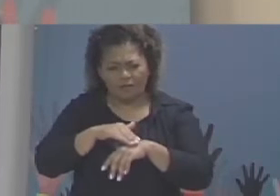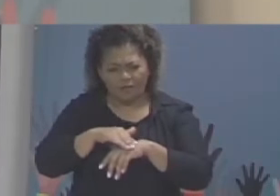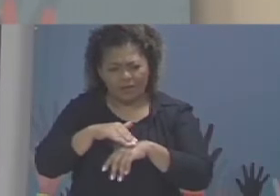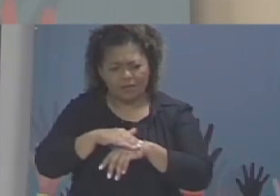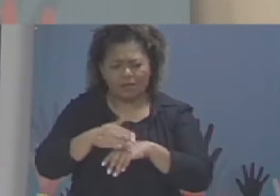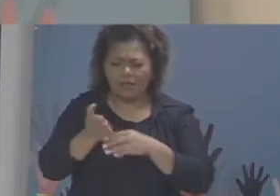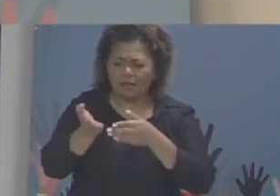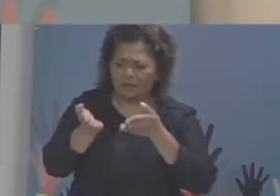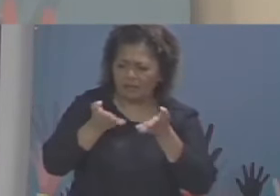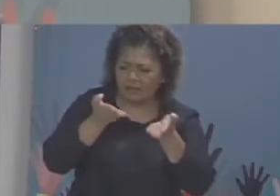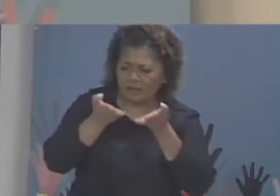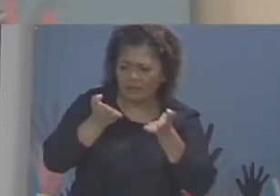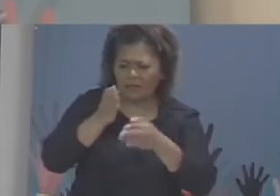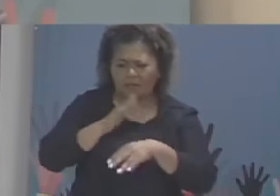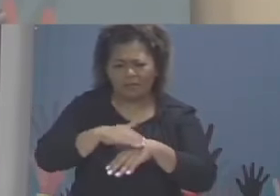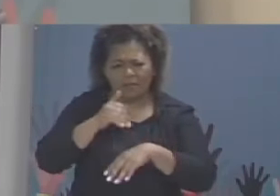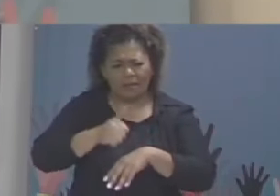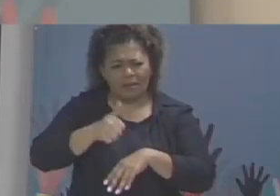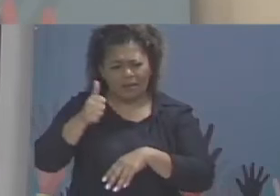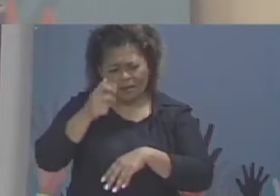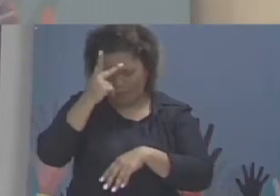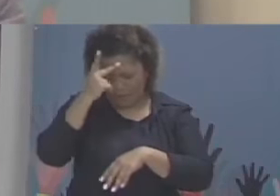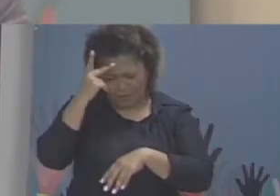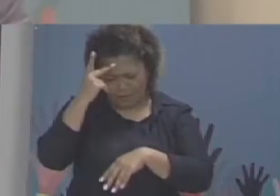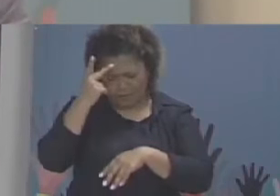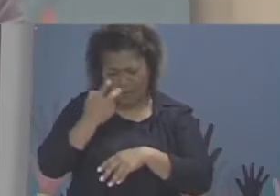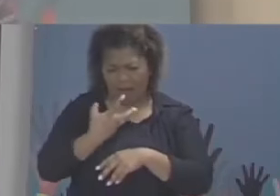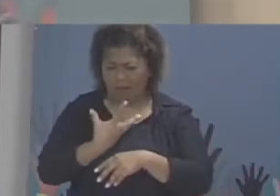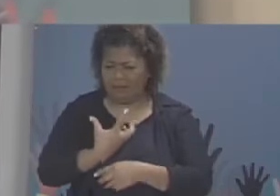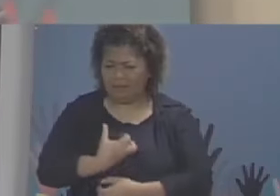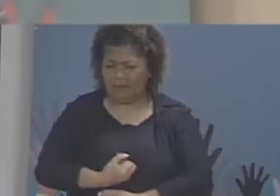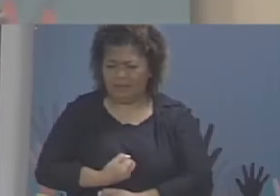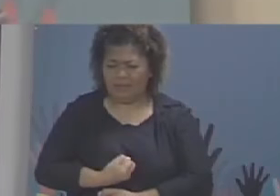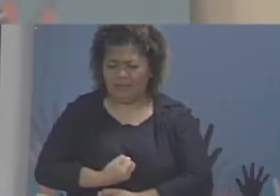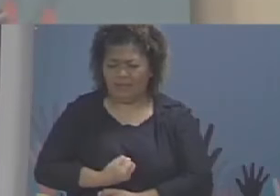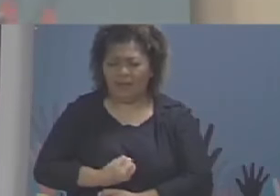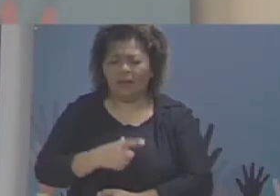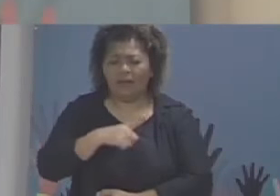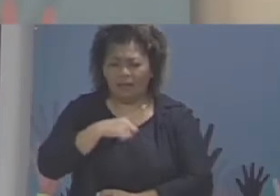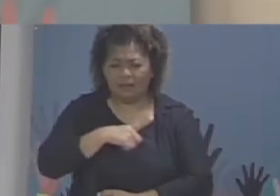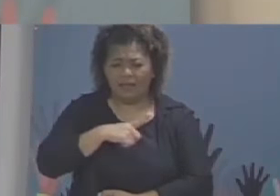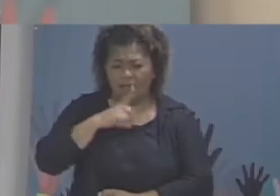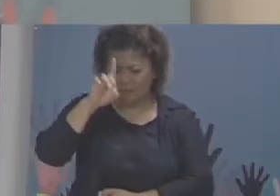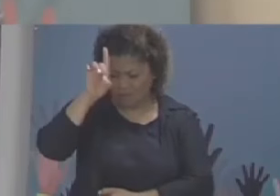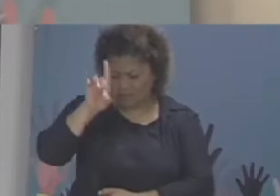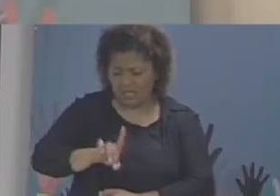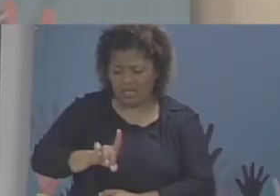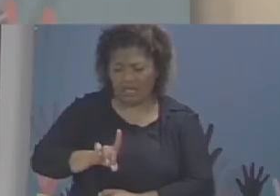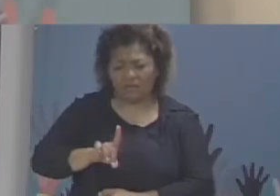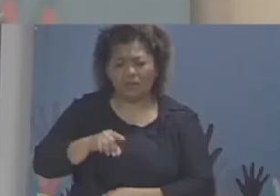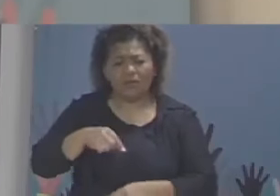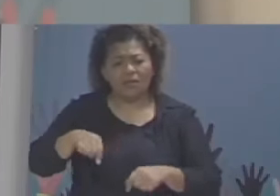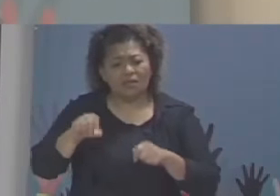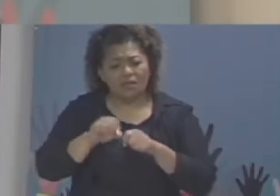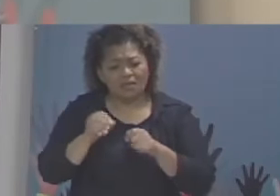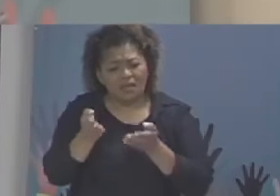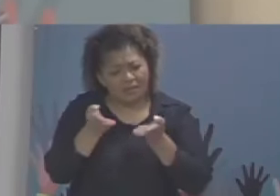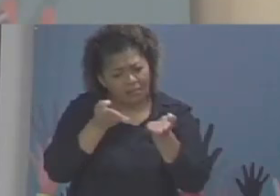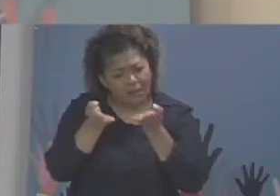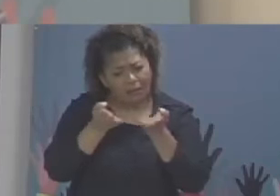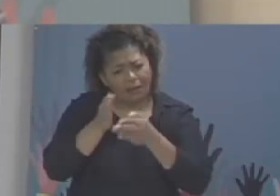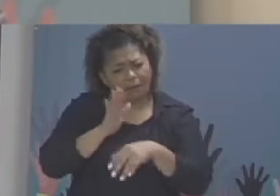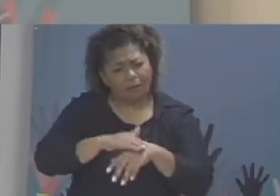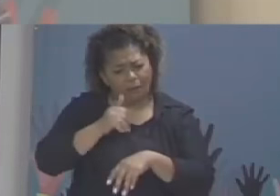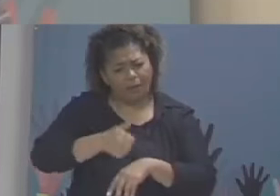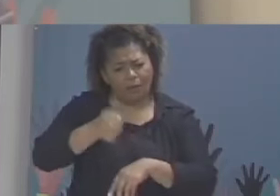melhor tratamento disponível. Uma pessoa com depressão, ela tem o direito de ser tratada da melhor forma possível. Uma pessoa com qualquer psicopatologia, da